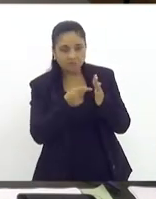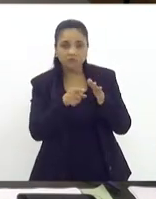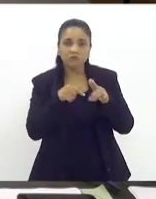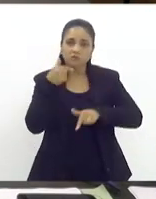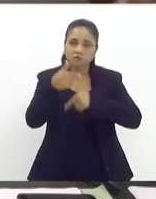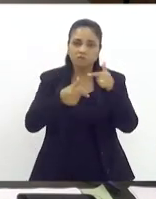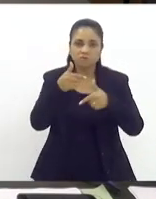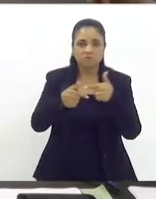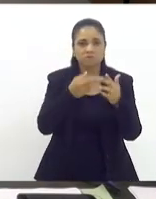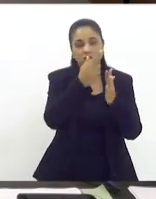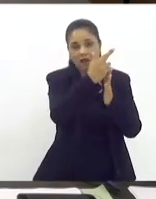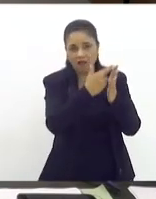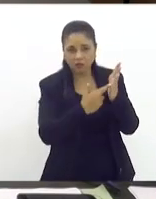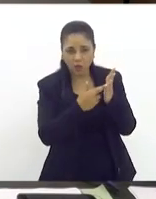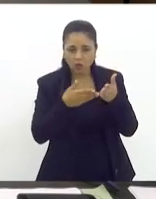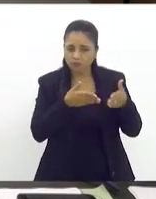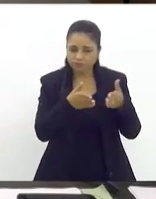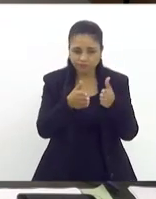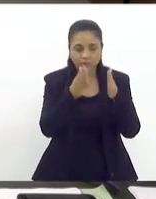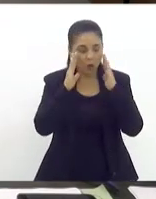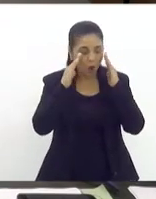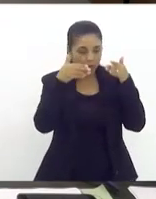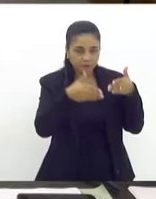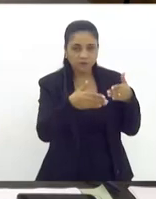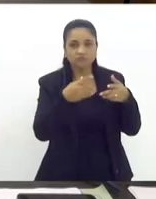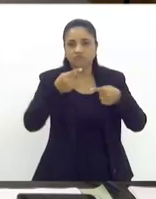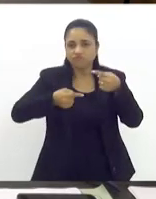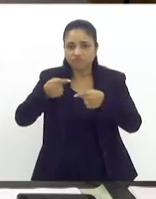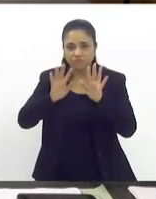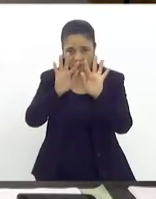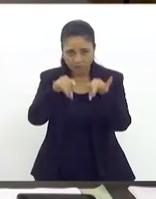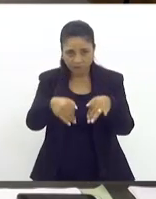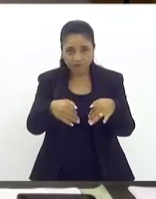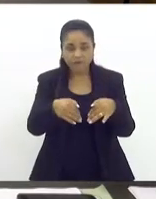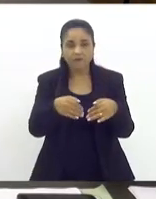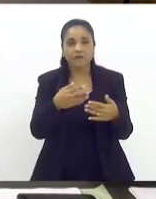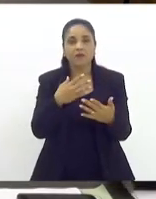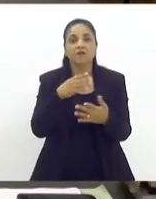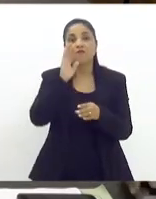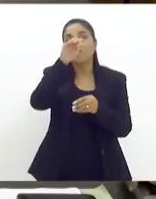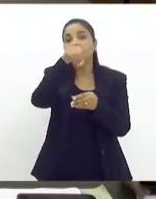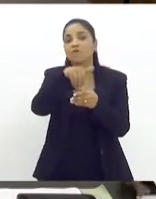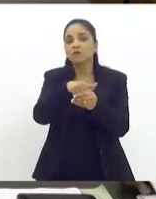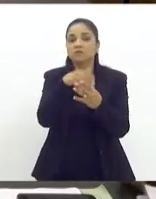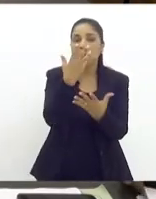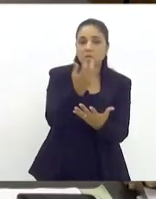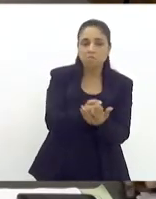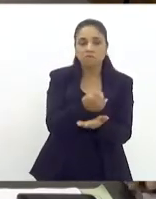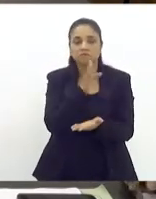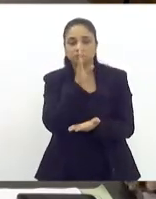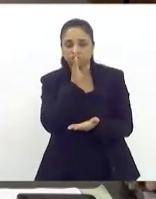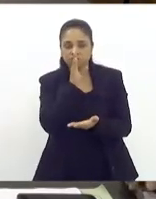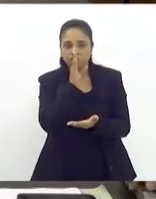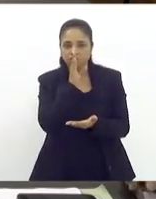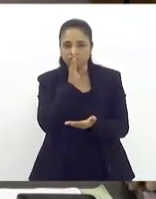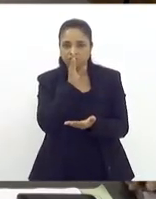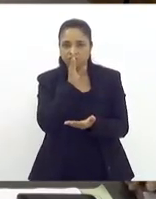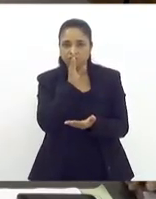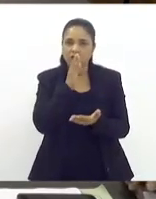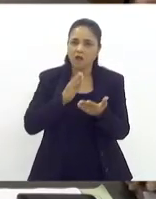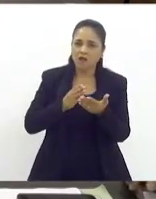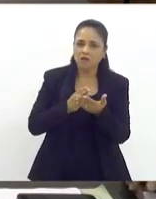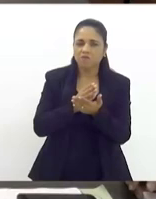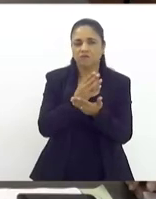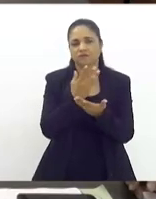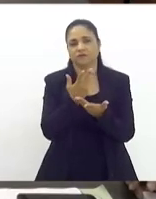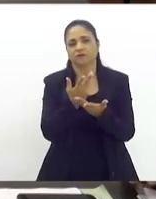próximos relatórios. Então, não havendo quem queira discutir, encerrada a discussão. Em votação, os senhores que aprovam permaneçam como estão.